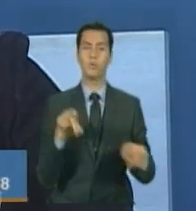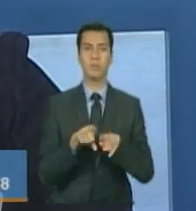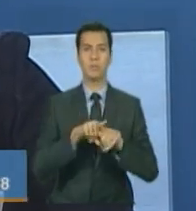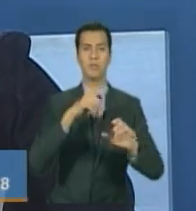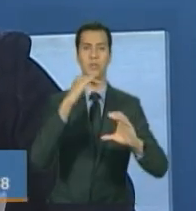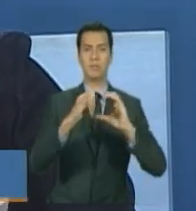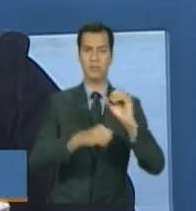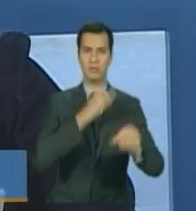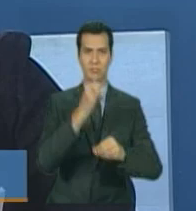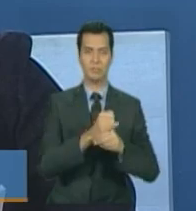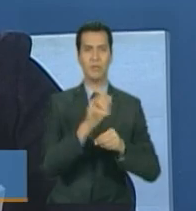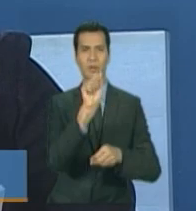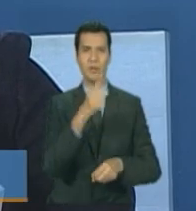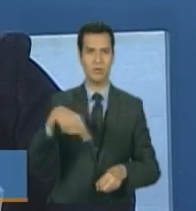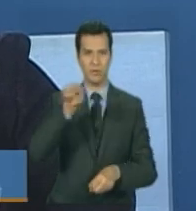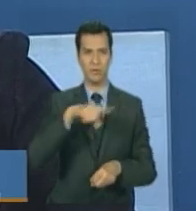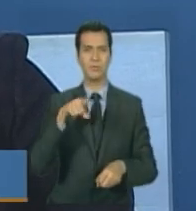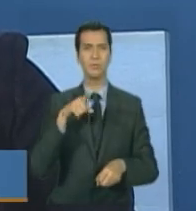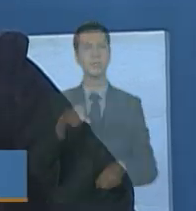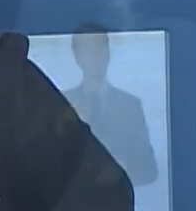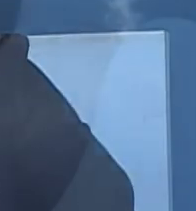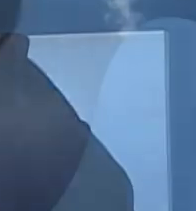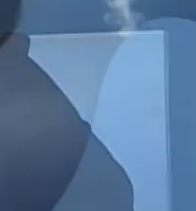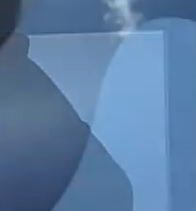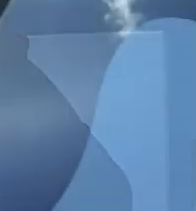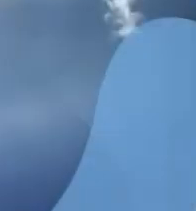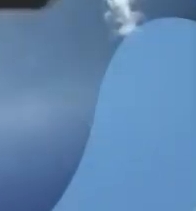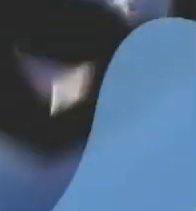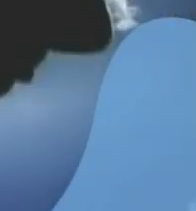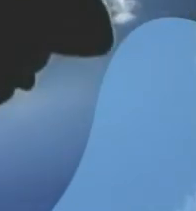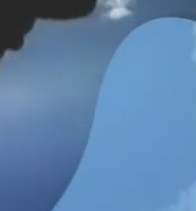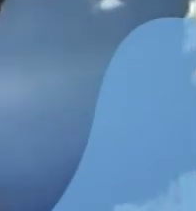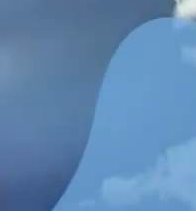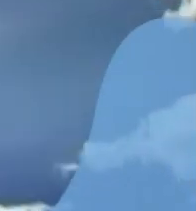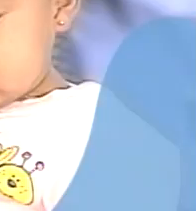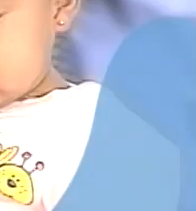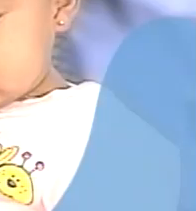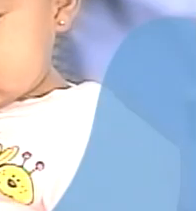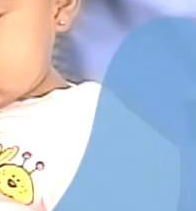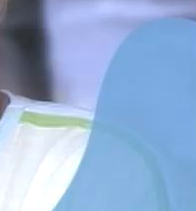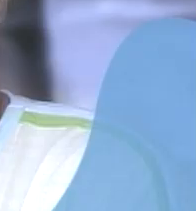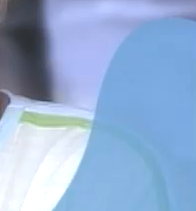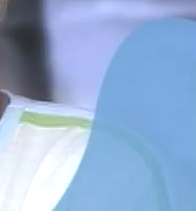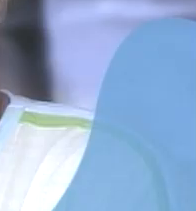O e-mail tele@mds.gov.br. Até já!